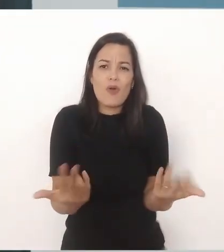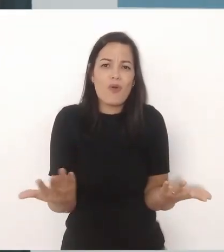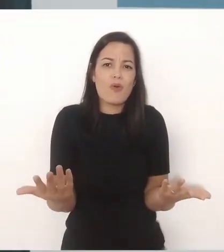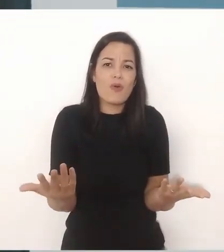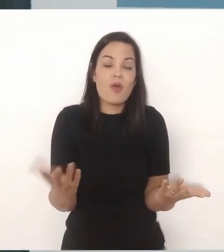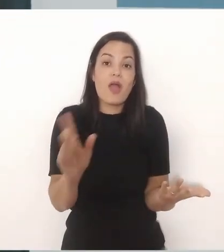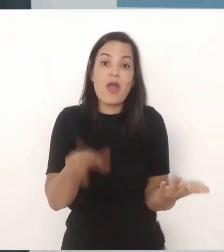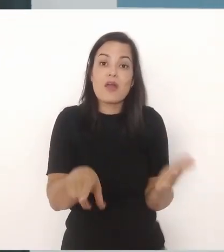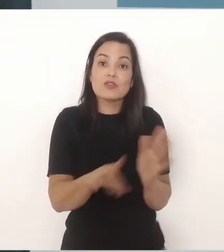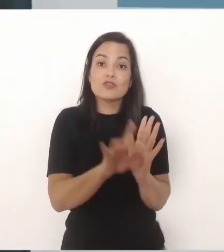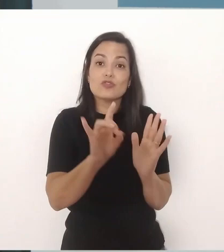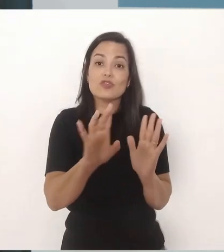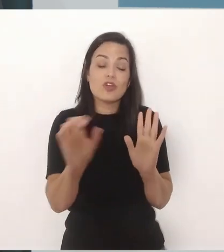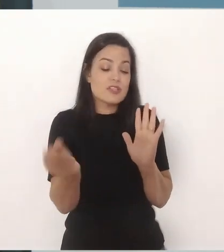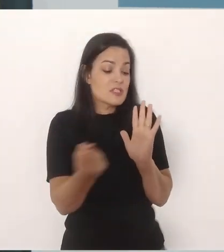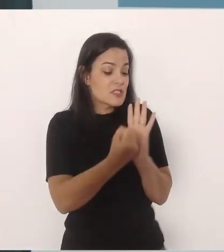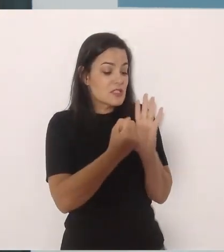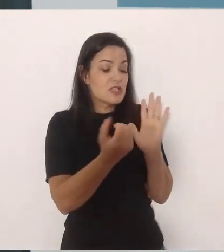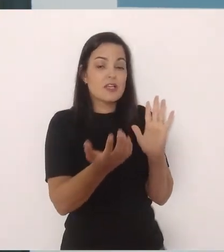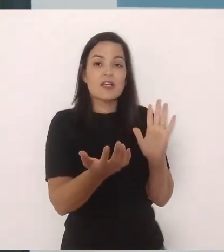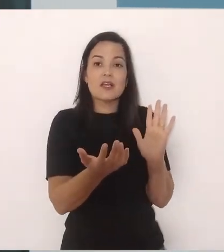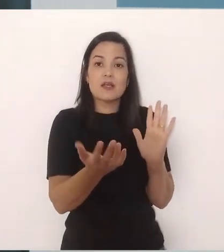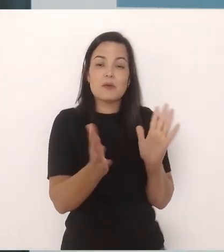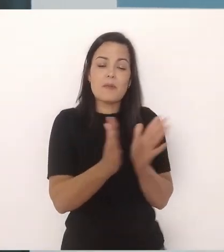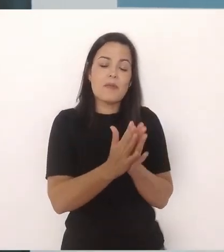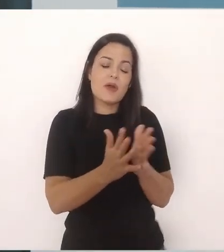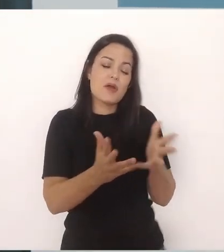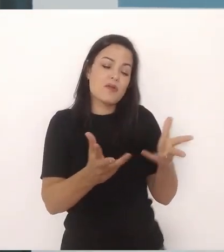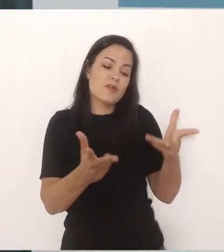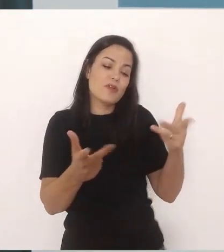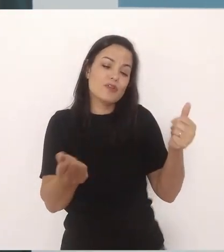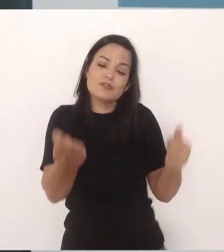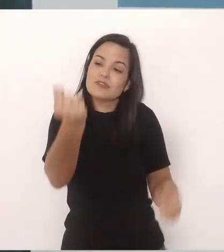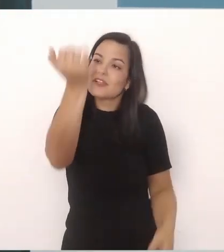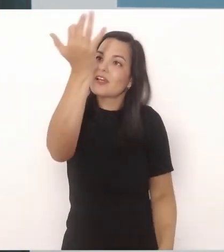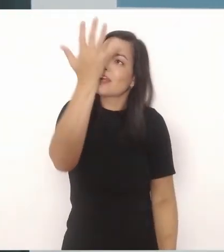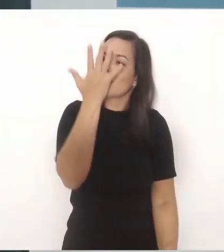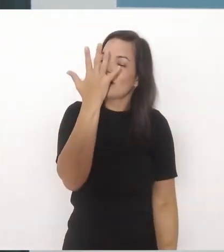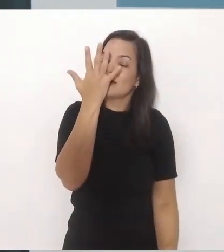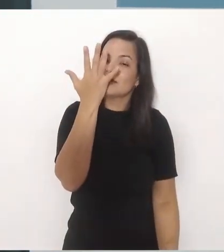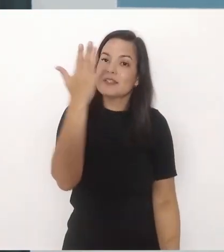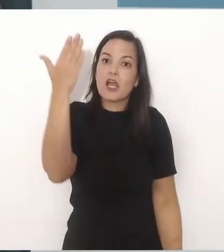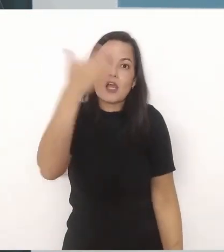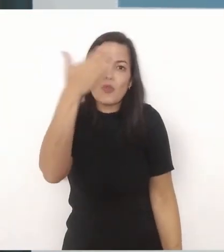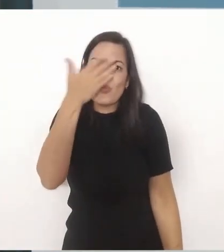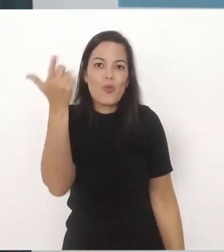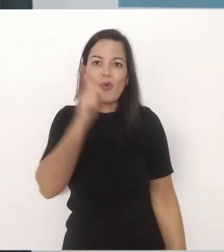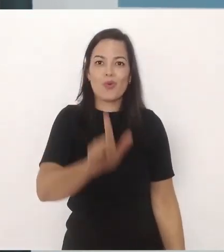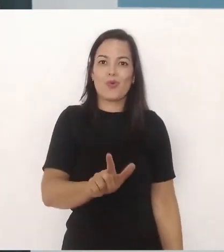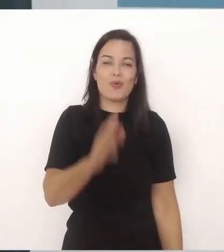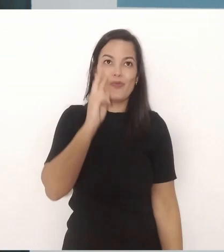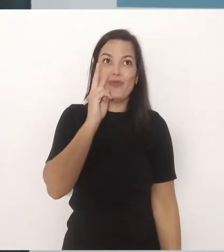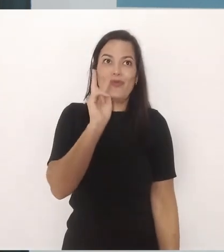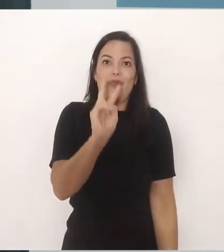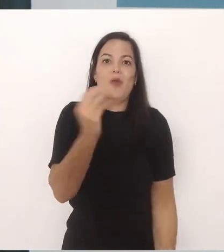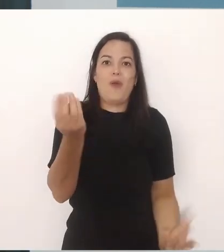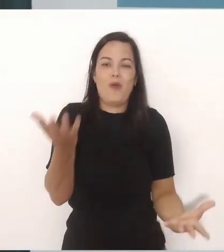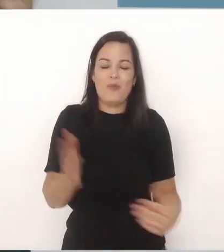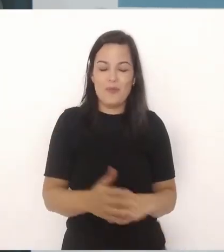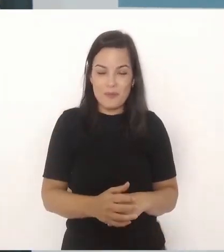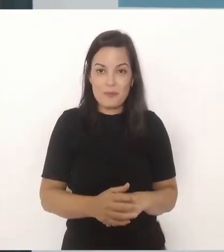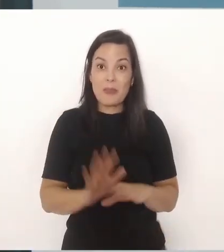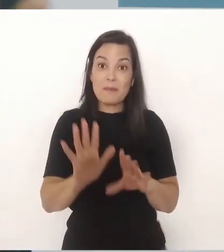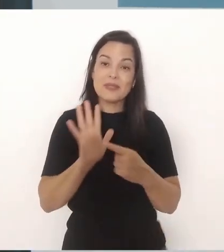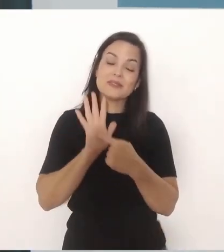esse símbolo maravilhoso dessa graça invisível que aponta para o nosso